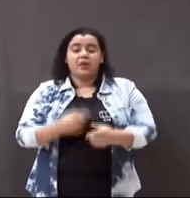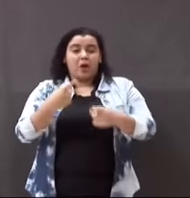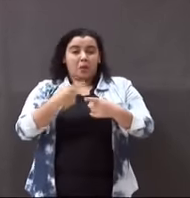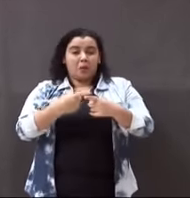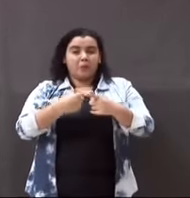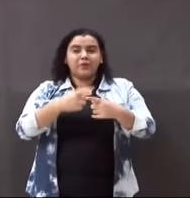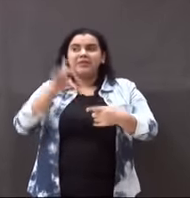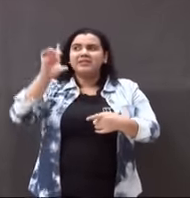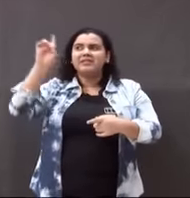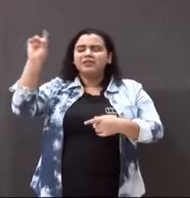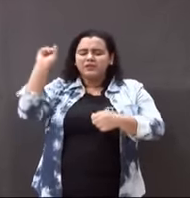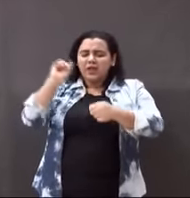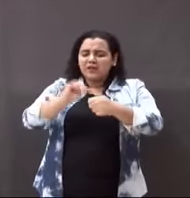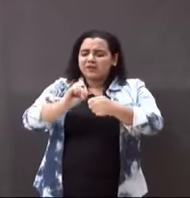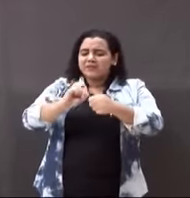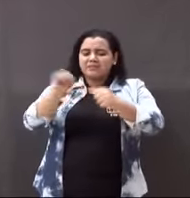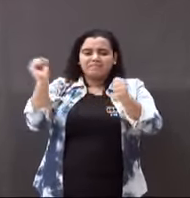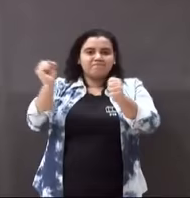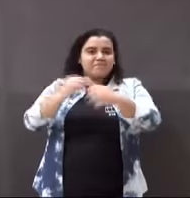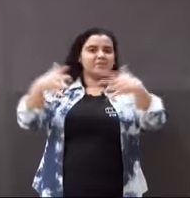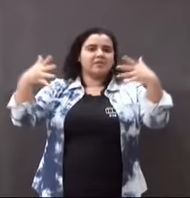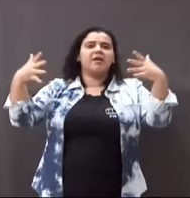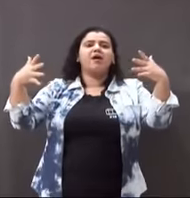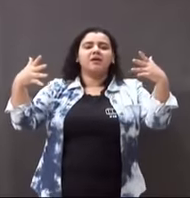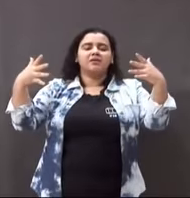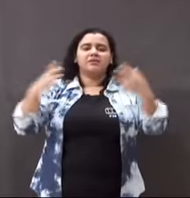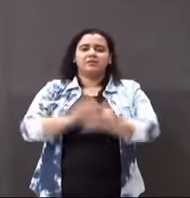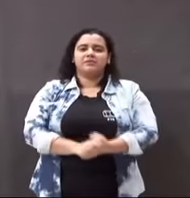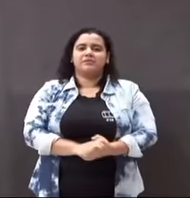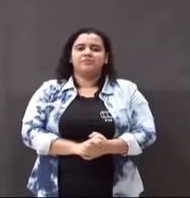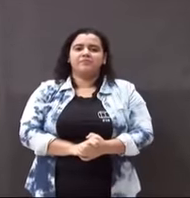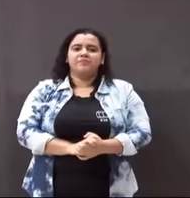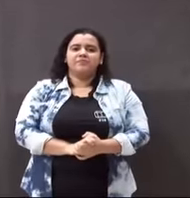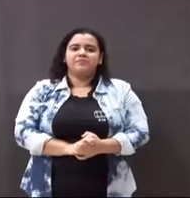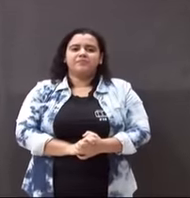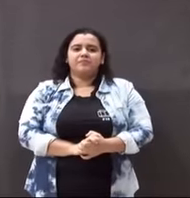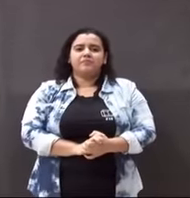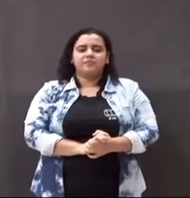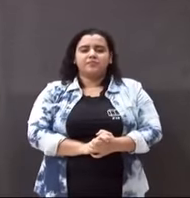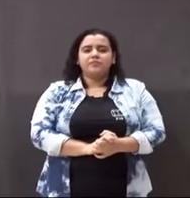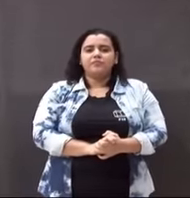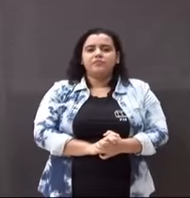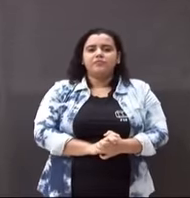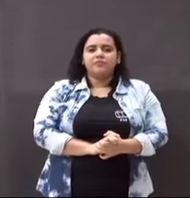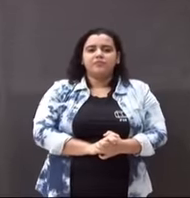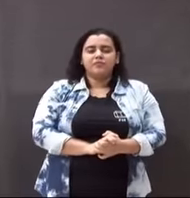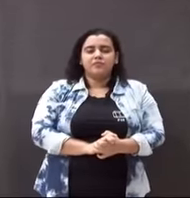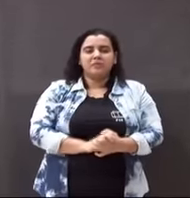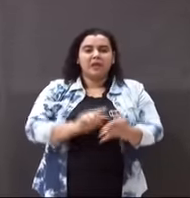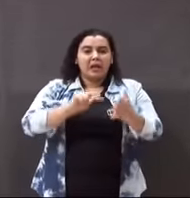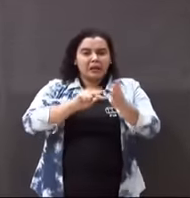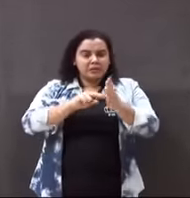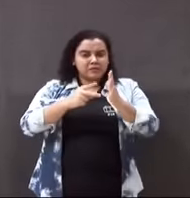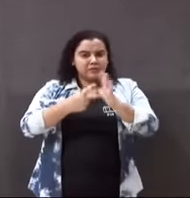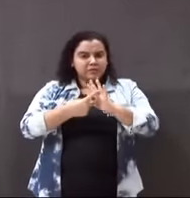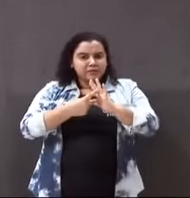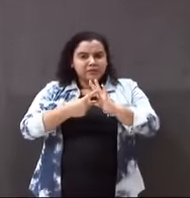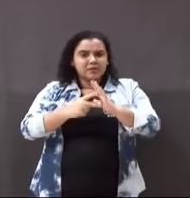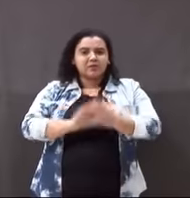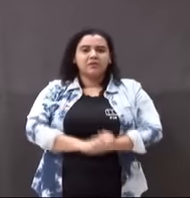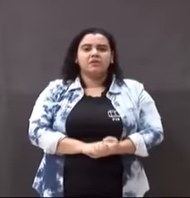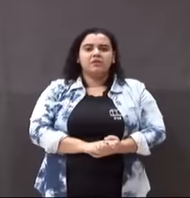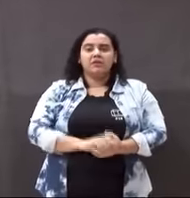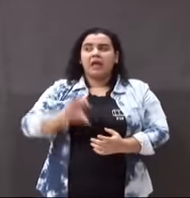alguém aqui, eu não sei se eu estou sentindo a graça de papai aqui. Urabacandarabaca, levante a mão para o